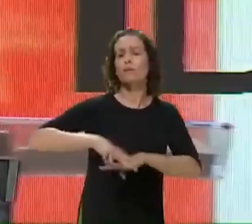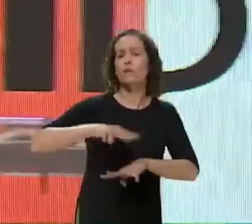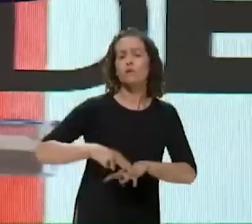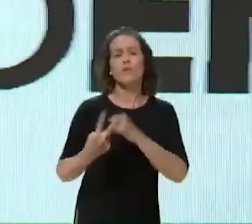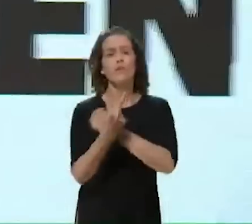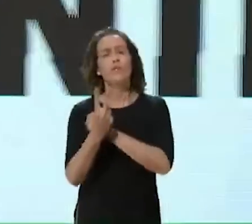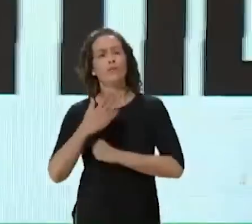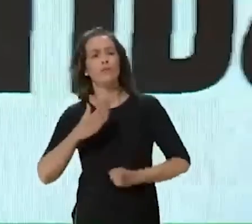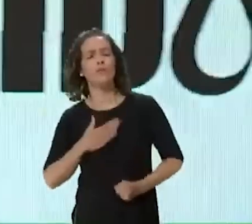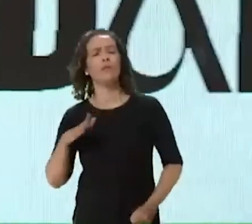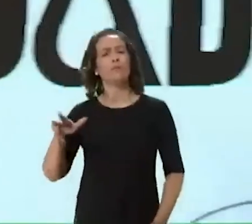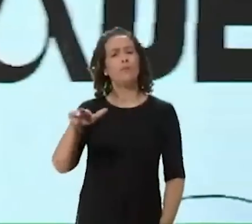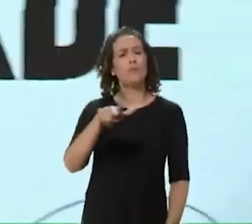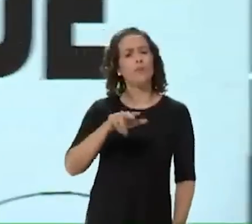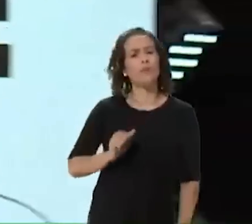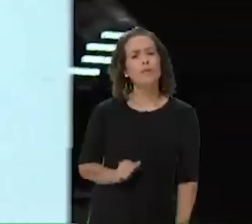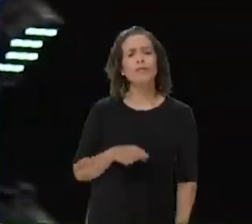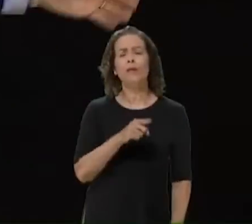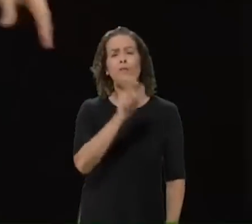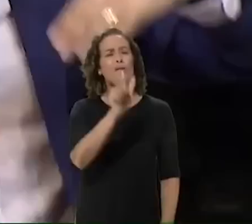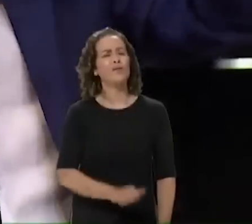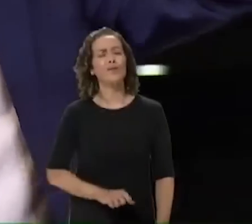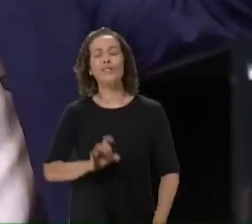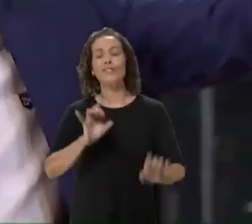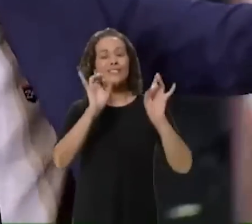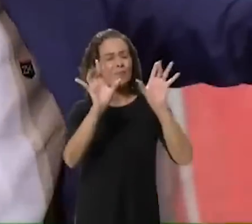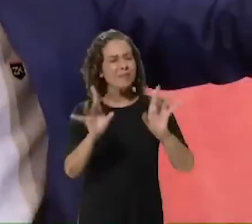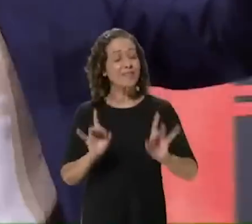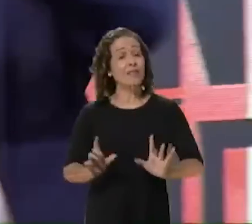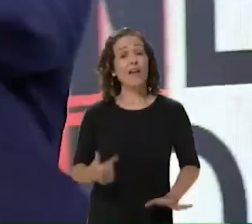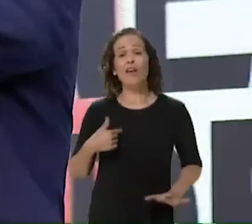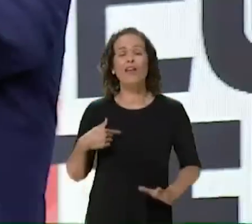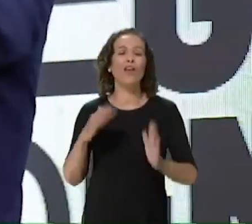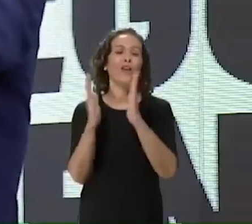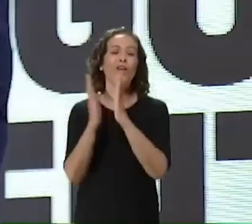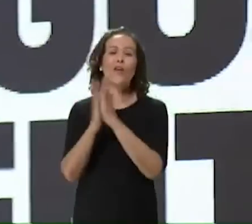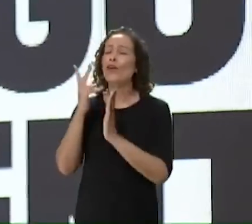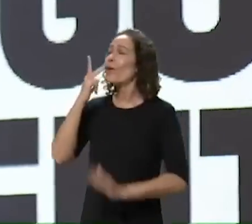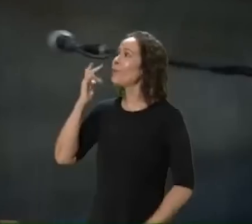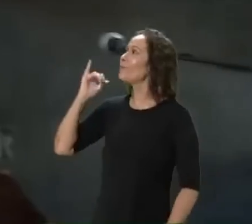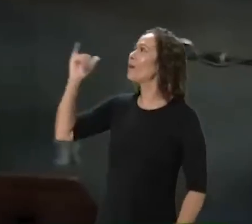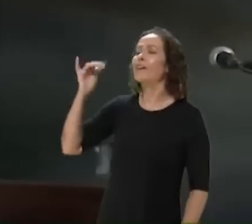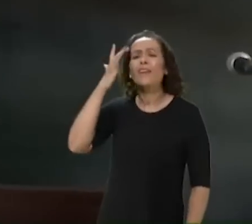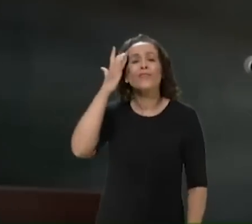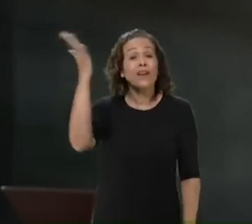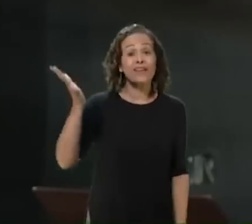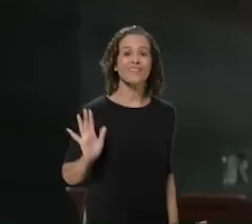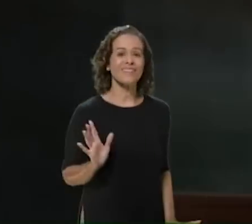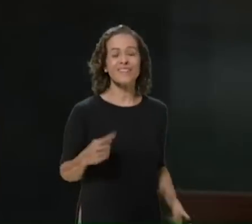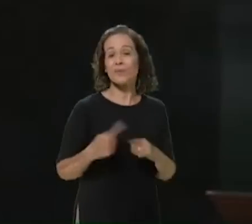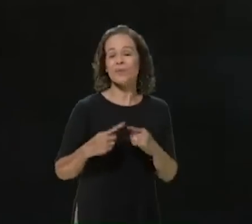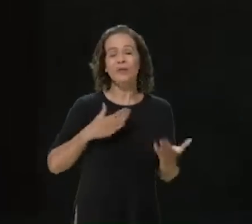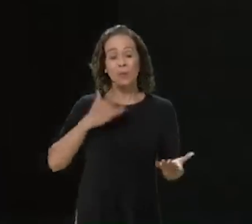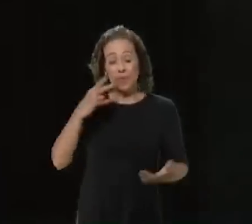cara fantástico. Então quando eu vou orar e falo: pai, eu falo, então é igual meu pai aqui? É o cara. Mas